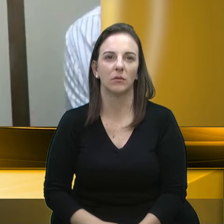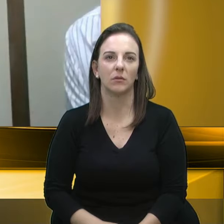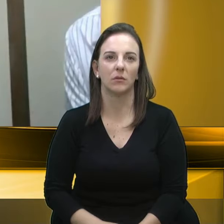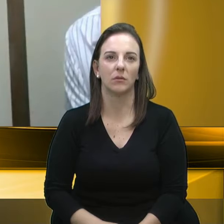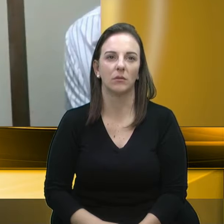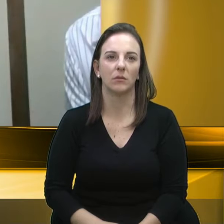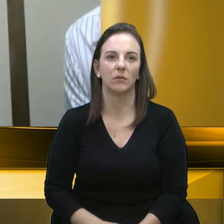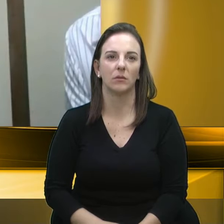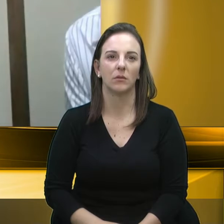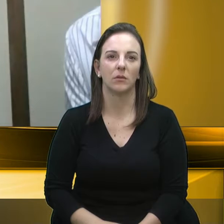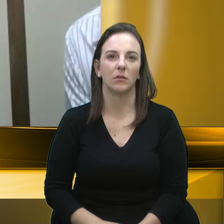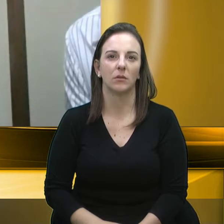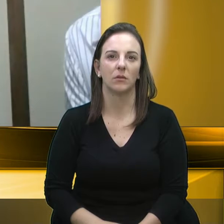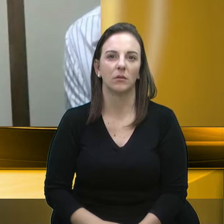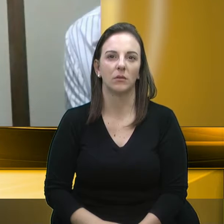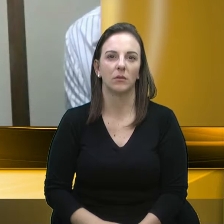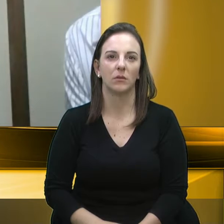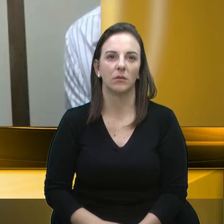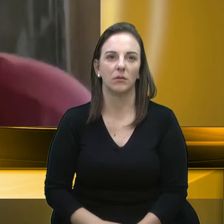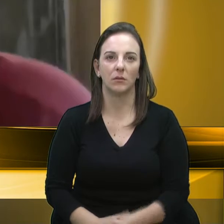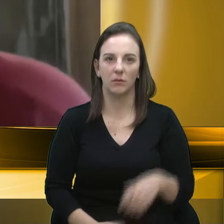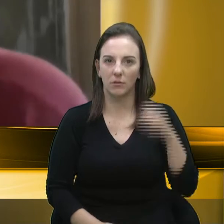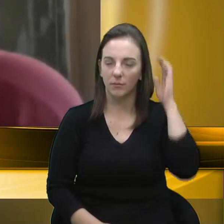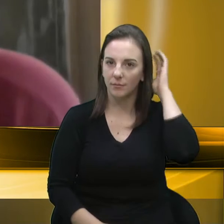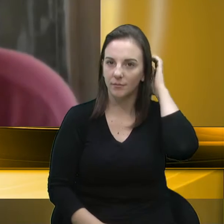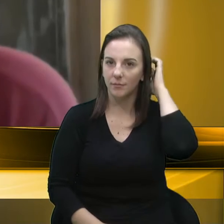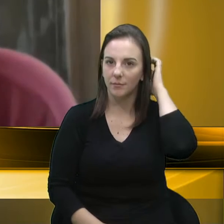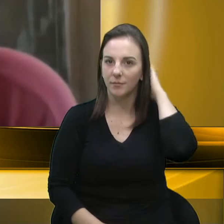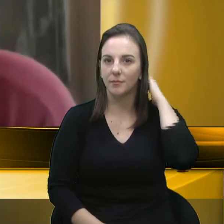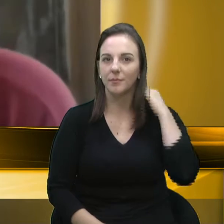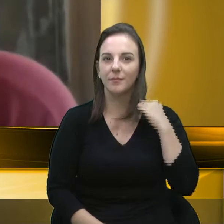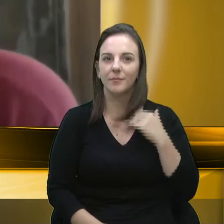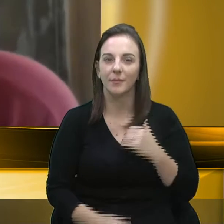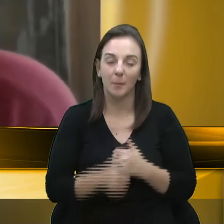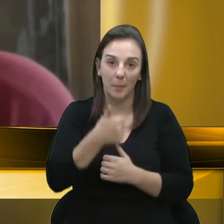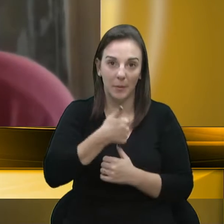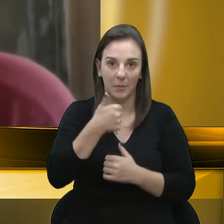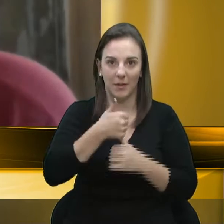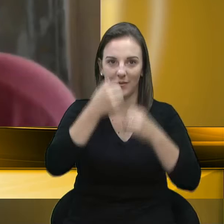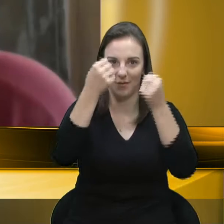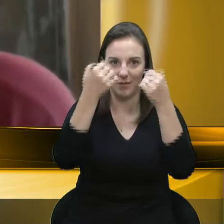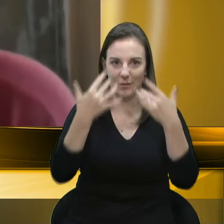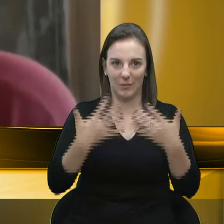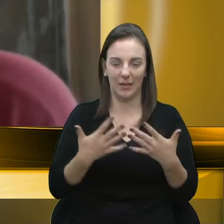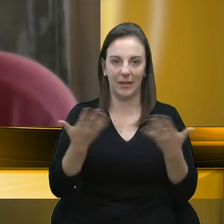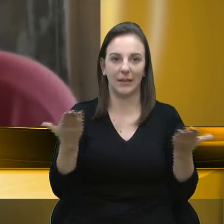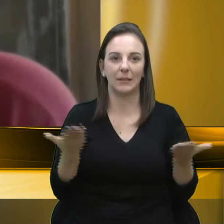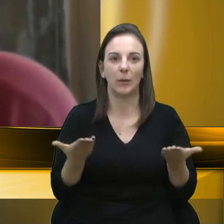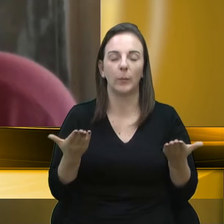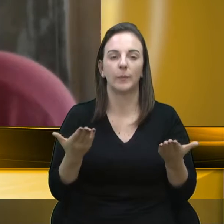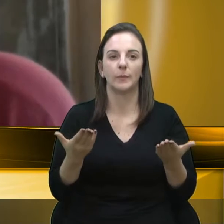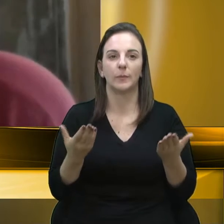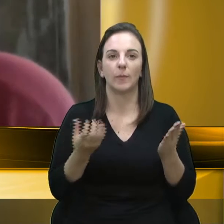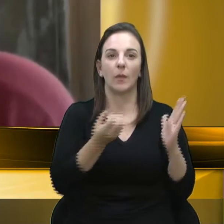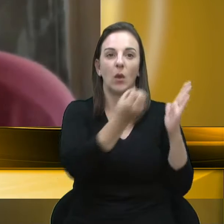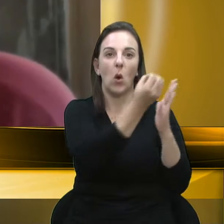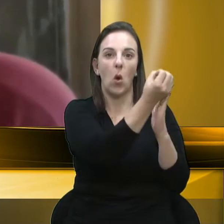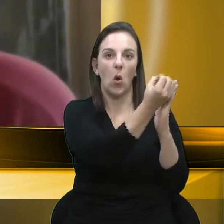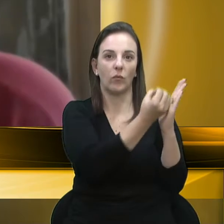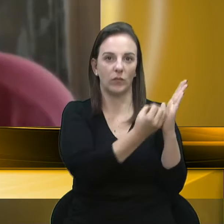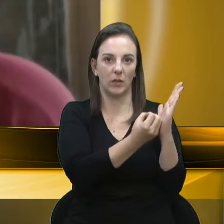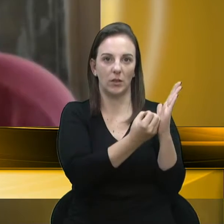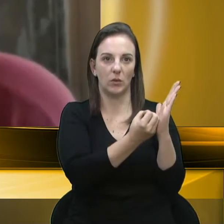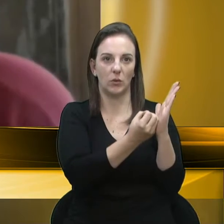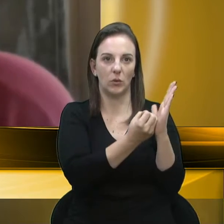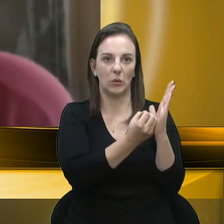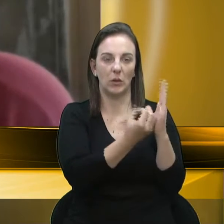2007. Foi arquivado isso aí. Gostaria de colocar, então, que sobre o ofício que encaminhamos à mesa